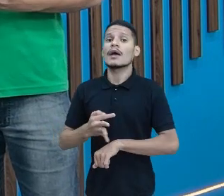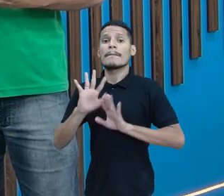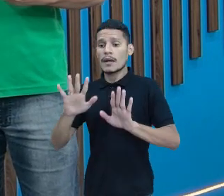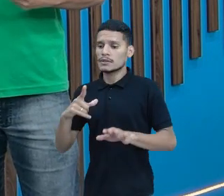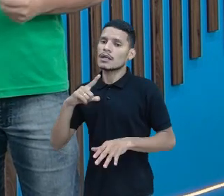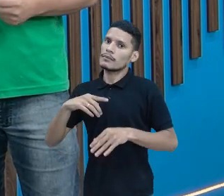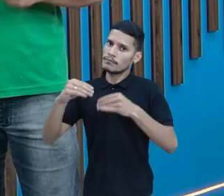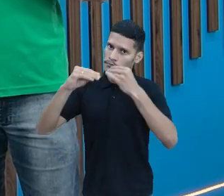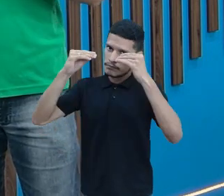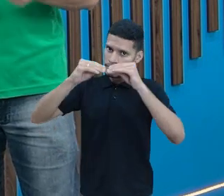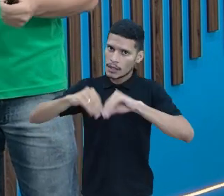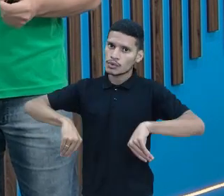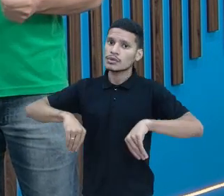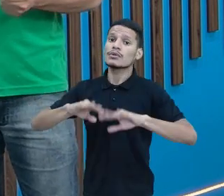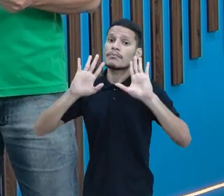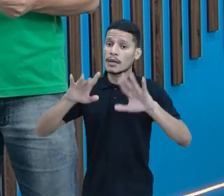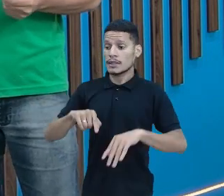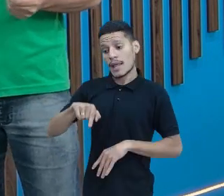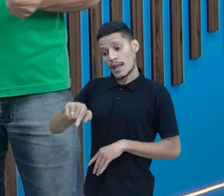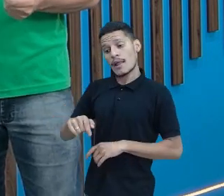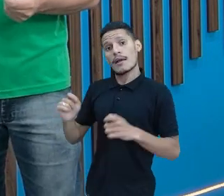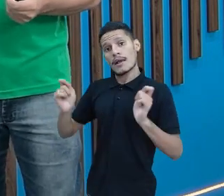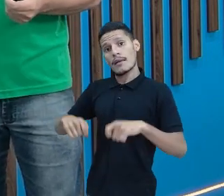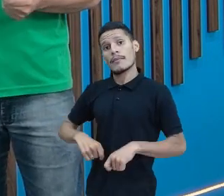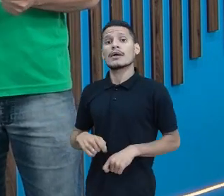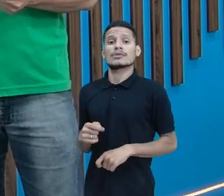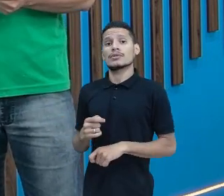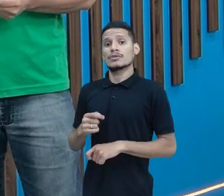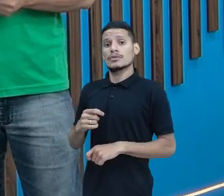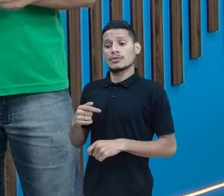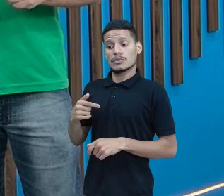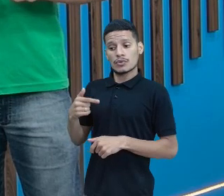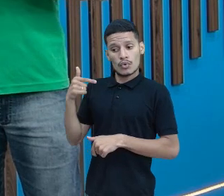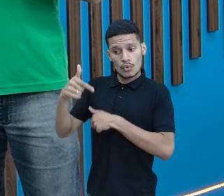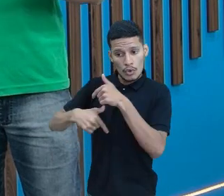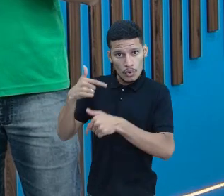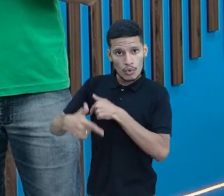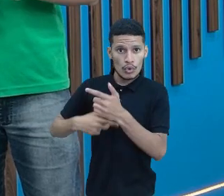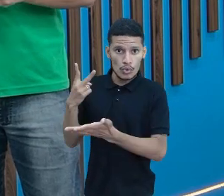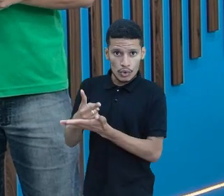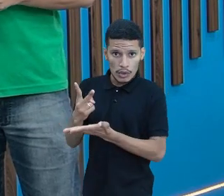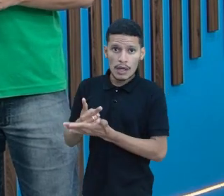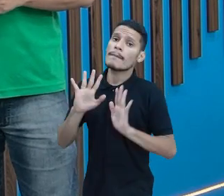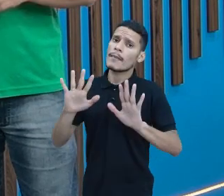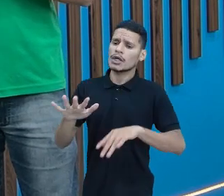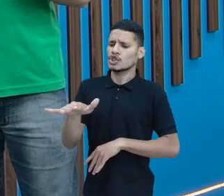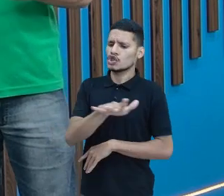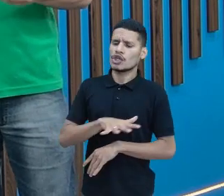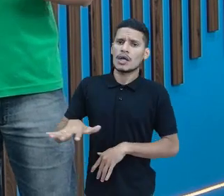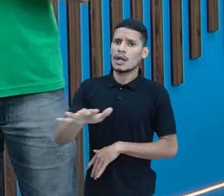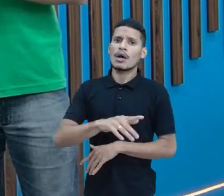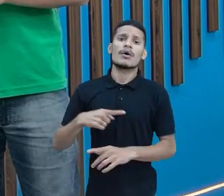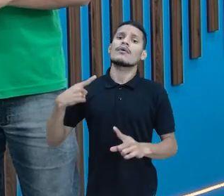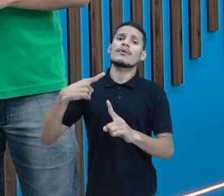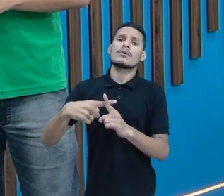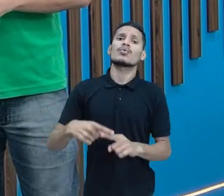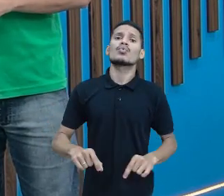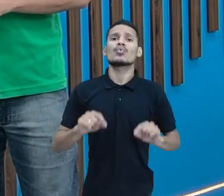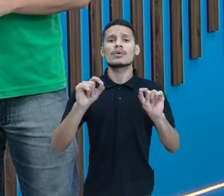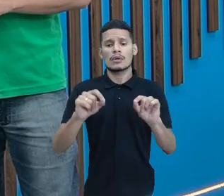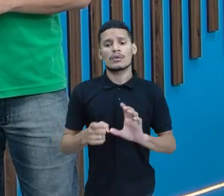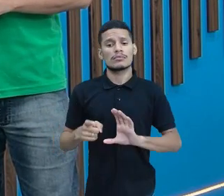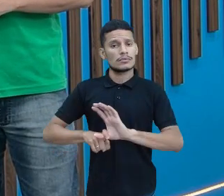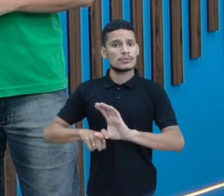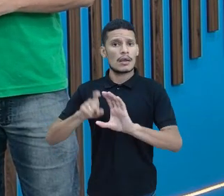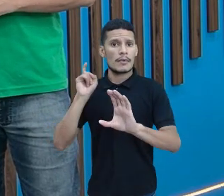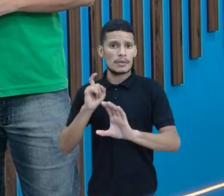né, então, se trabalha ali de forma muito rigorosa, dentro do tempo. Mas, de modo geral, eu queria dizer que a vantagem é ter um pouco mais de